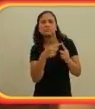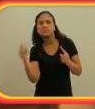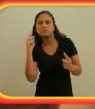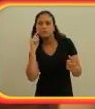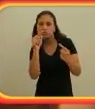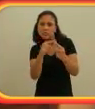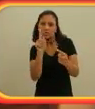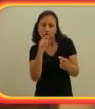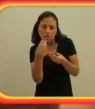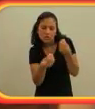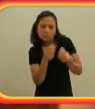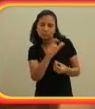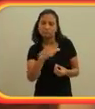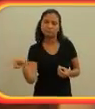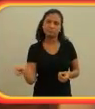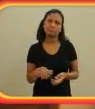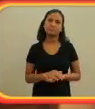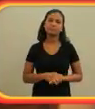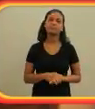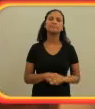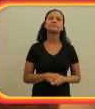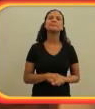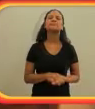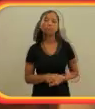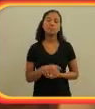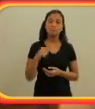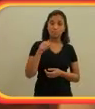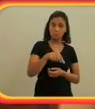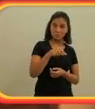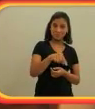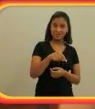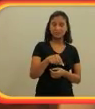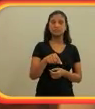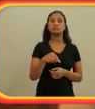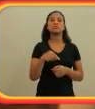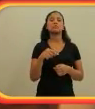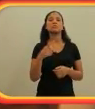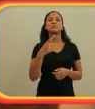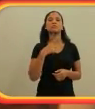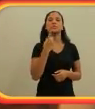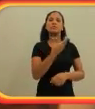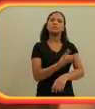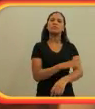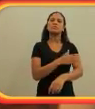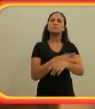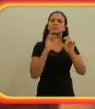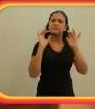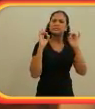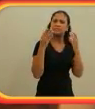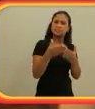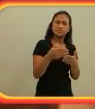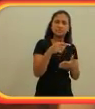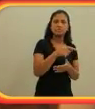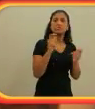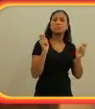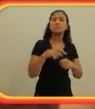nenhum equipamento, a gente mede, faz as avaliações e após as 3 ou 4 semanas esse objetivo ele tem que ser